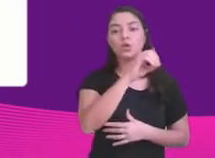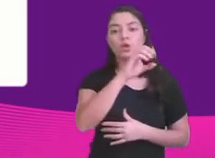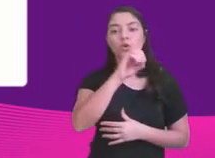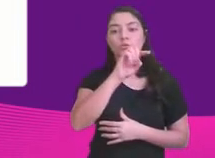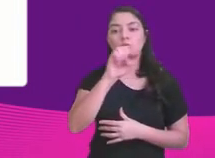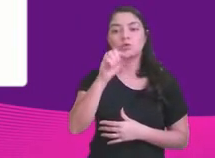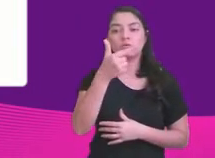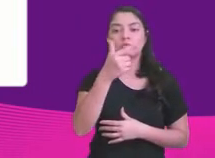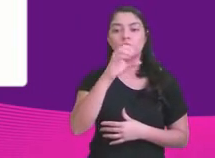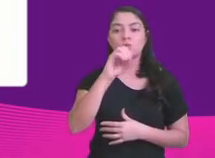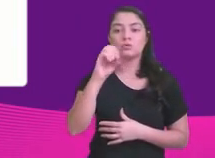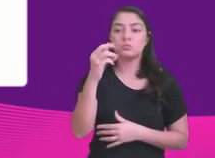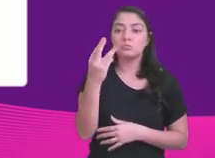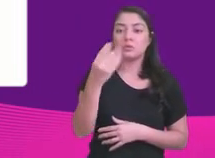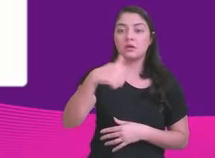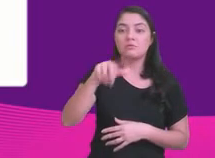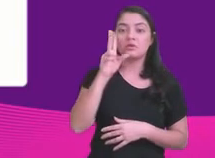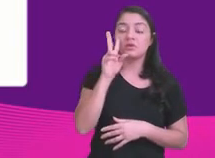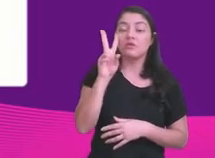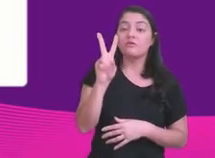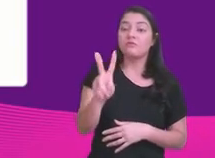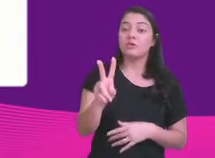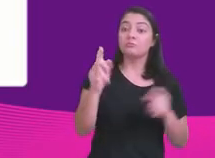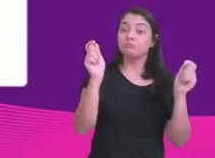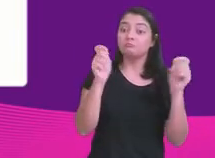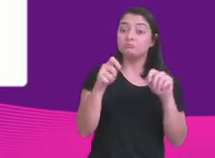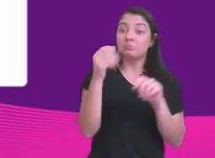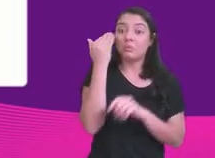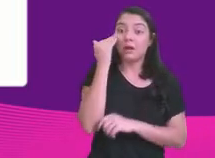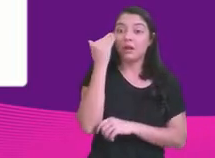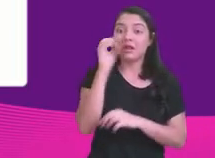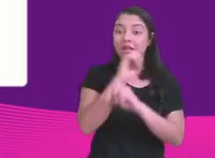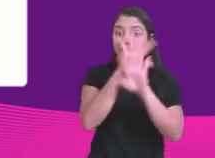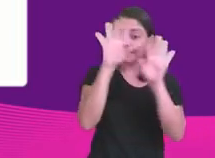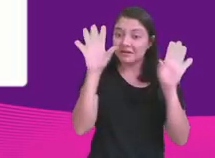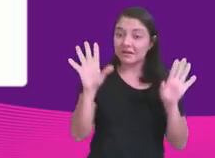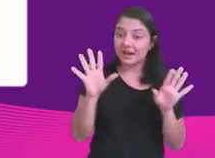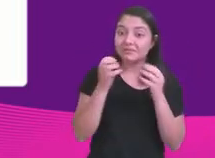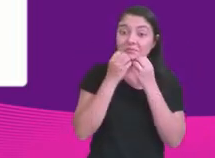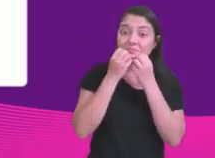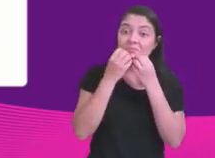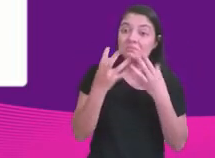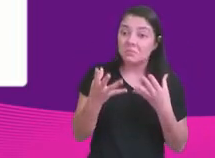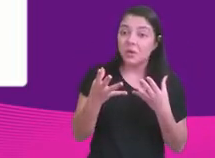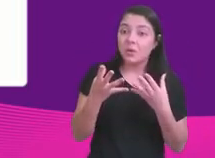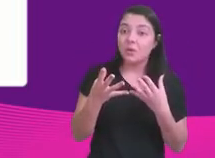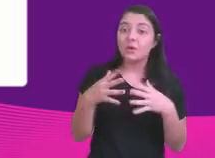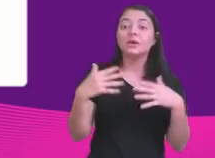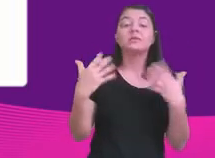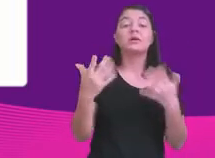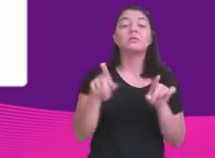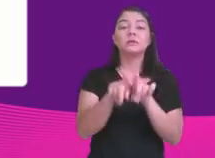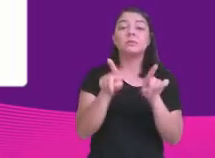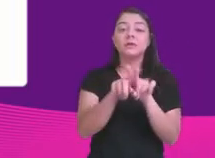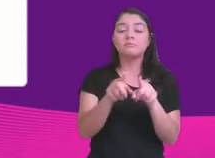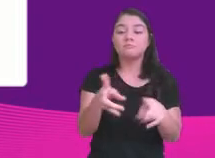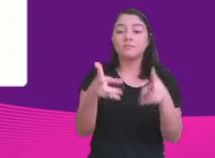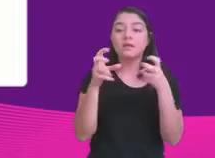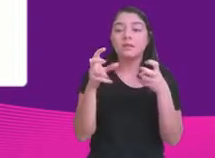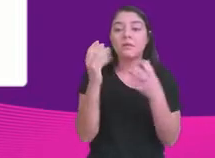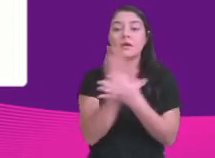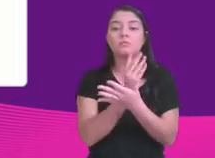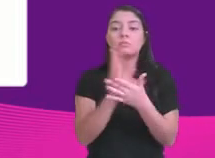não havia diferença do ponto de vista oncológico, mas sim do ponto de vista de complicações a favor da